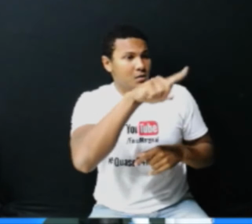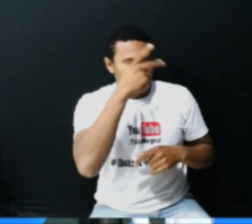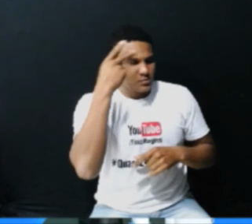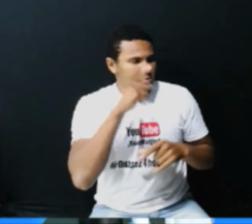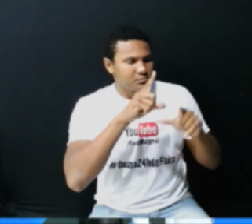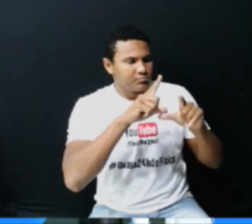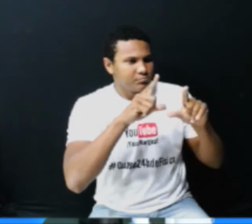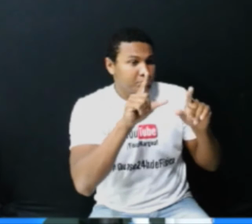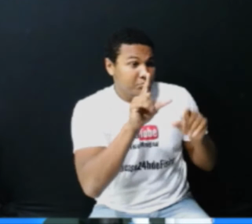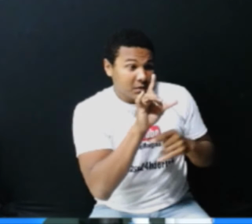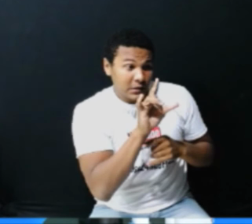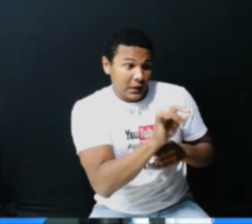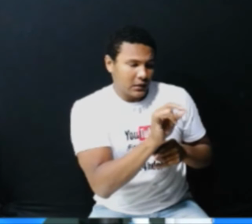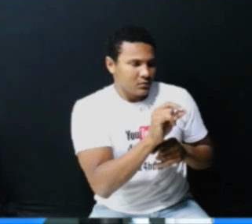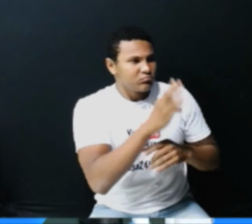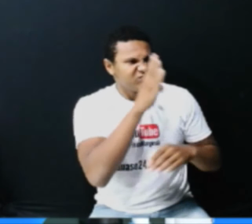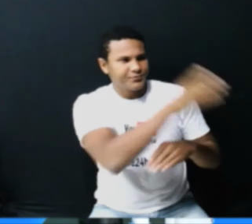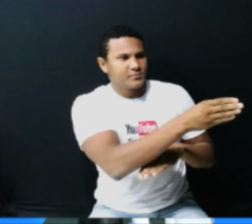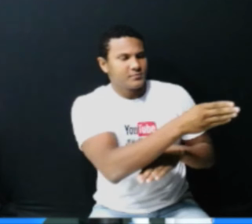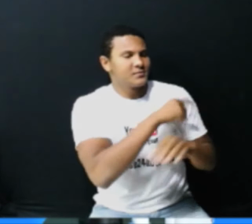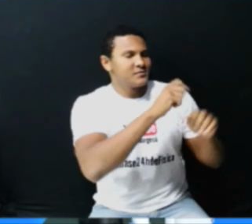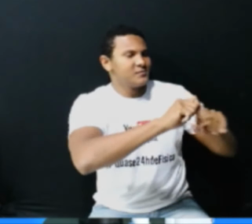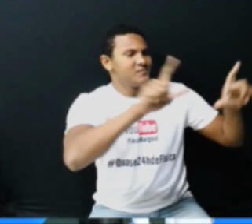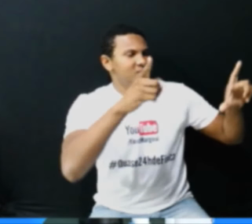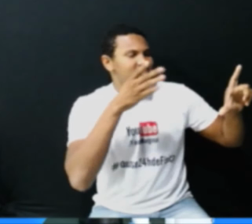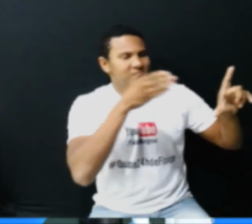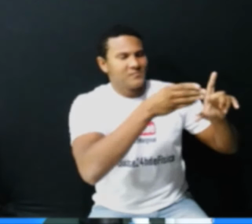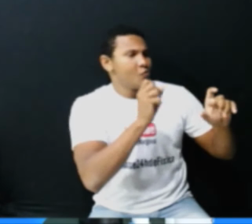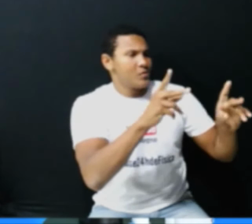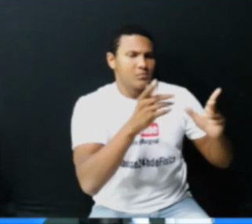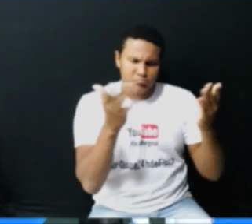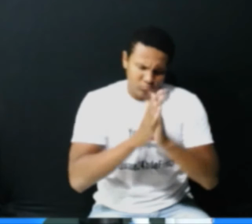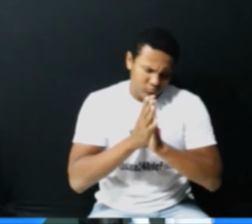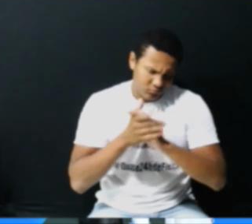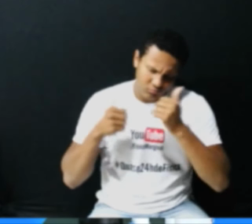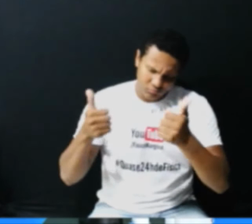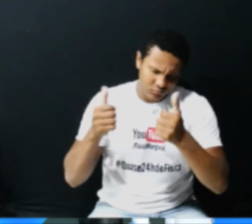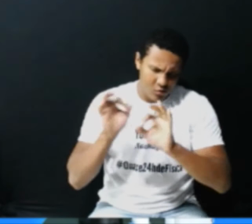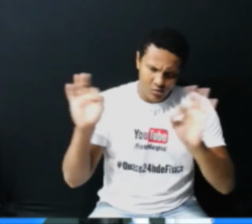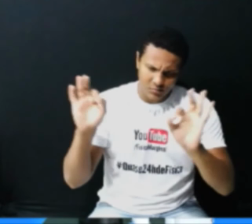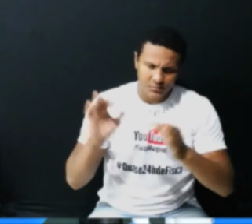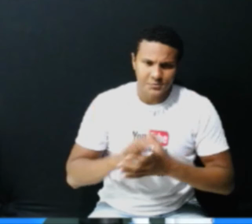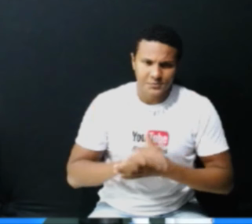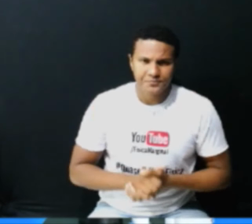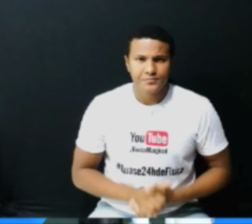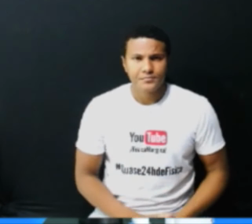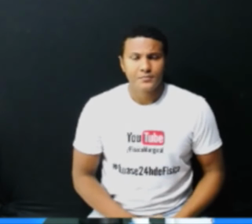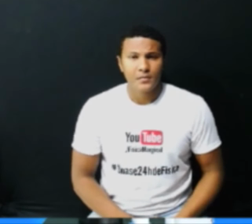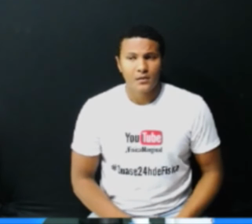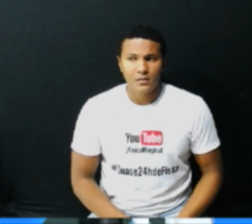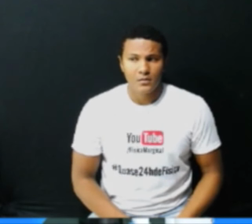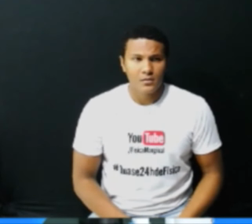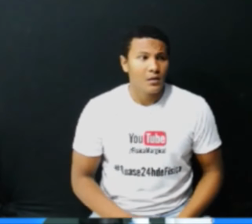e o trabalho do Física Interativa, beleza? Beleza, Eufrânio. Meu amigo... Tem alguma pergunta aí, não? Hã? Tem alguma pergunta